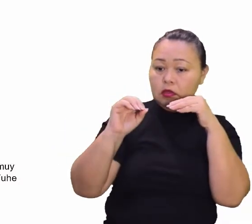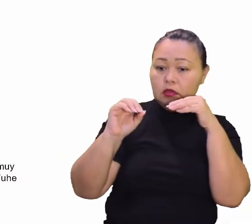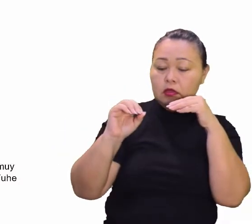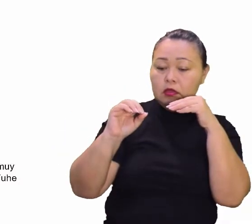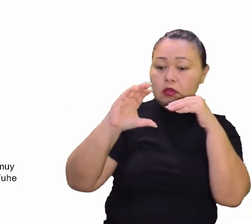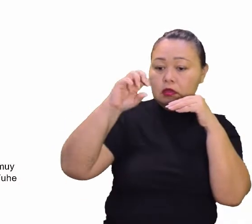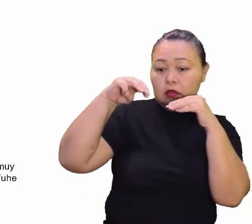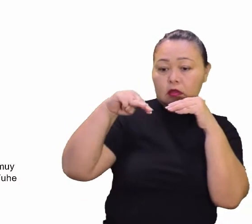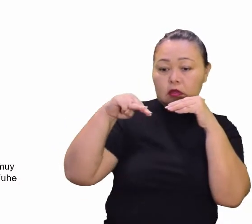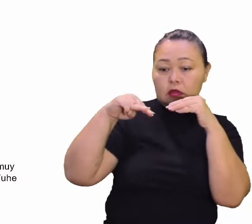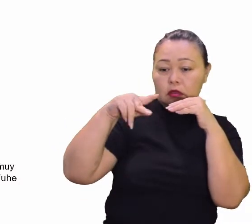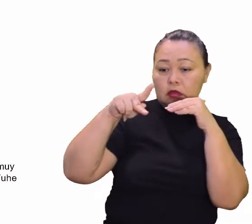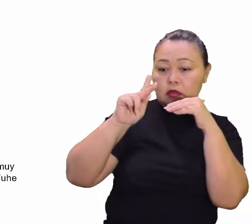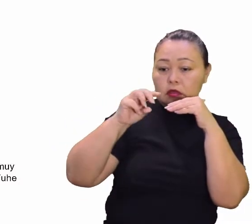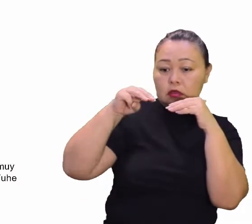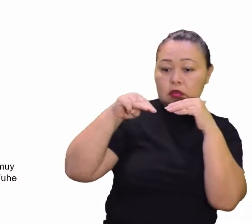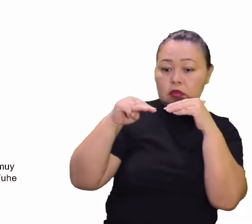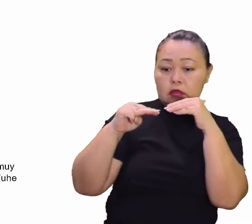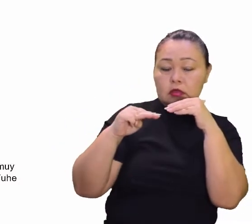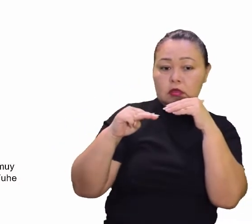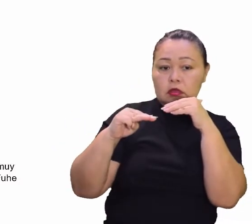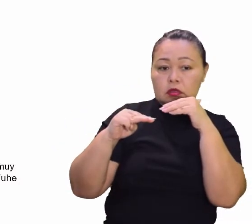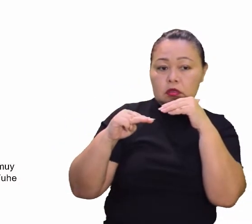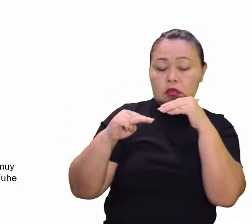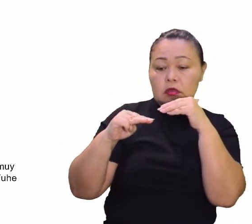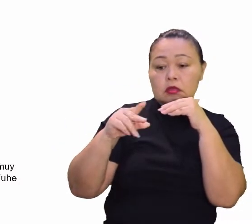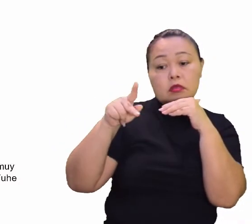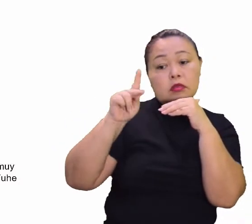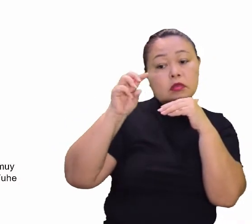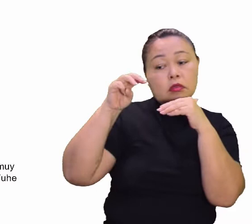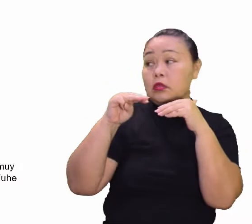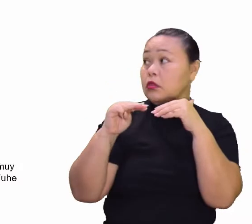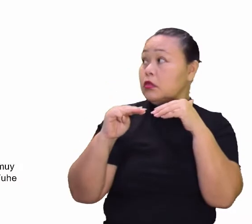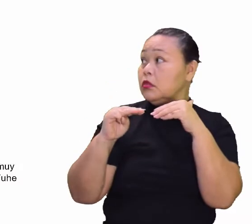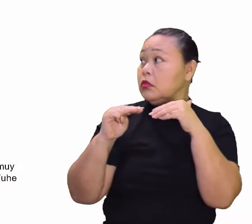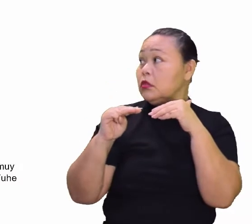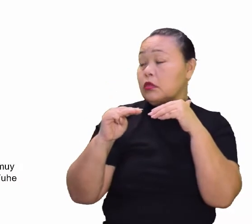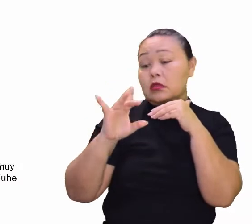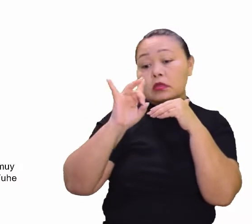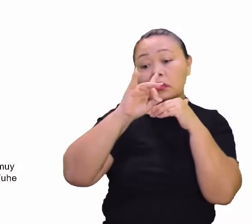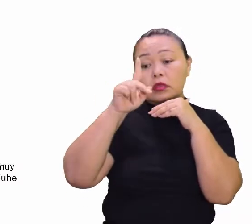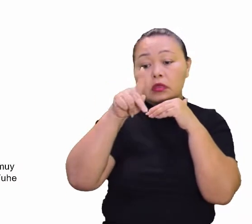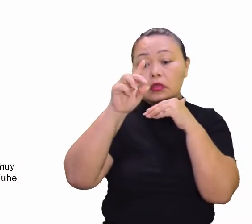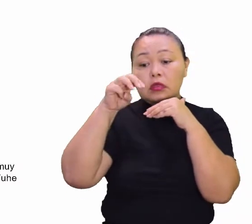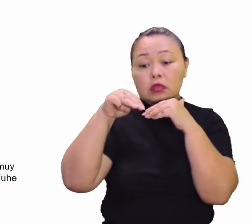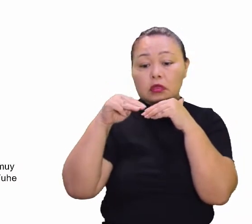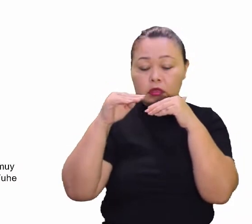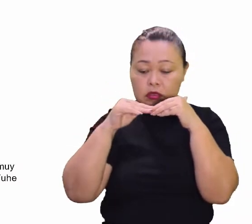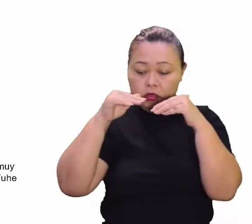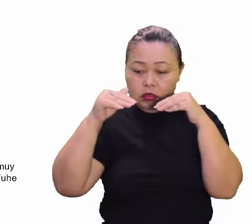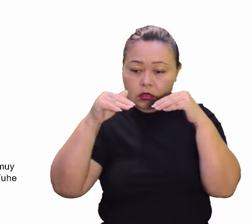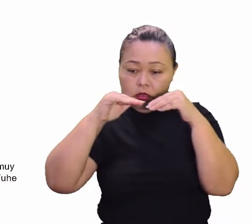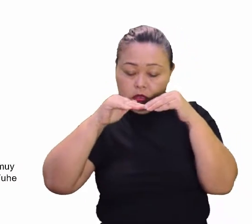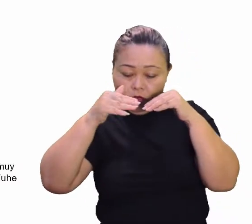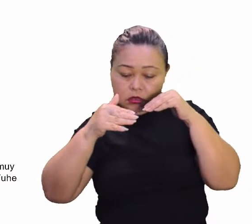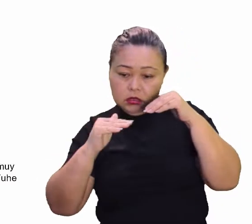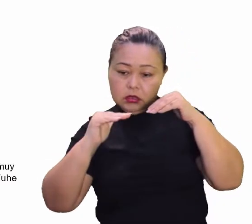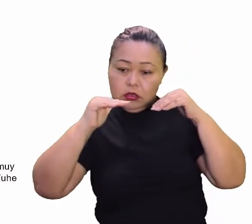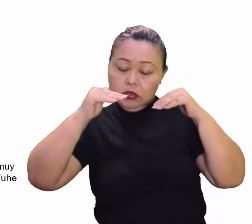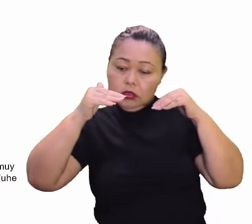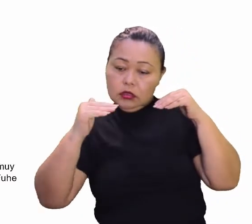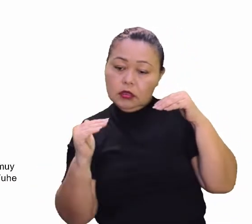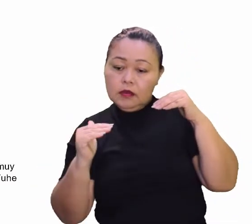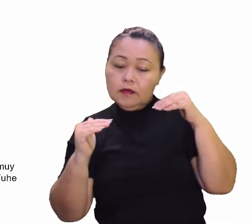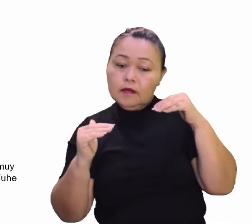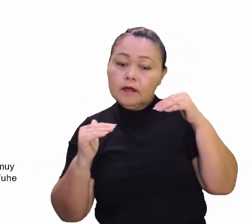20 centímetros por quilômetro, por cada quilômetro, Exato, um declive de 20 centímetros,